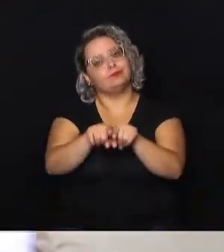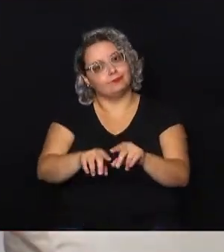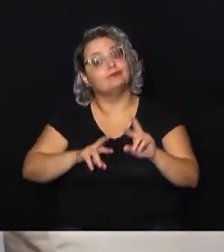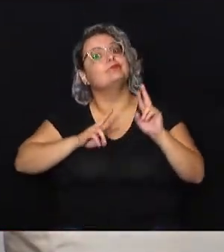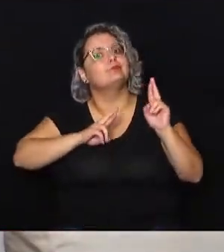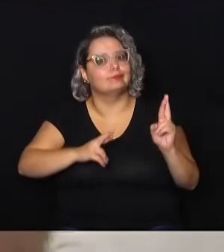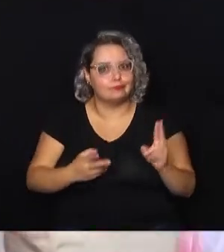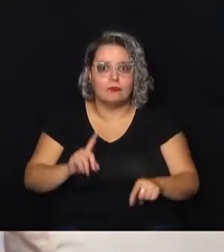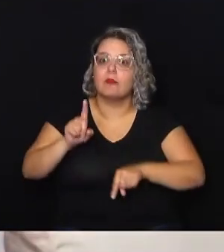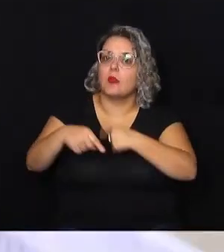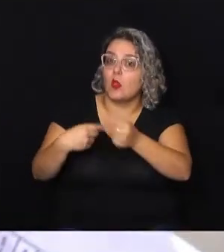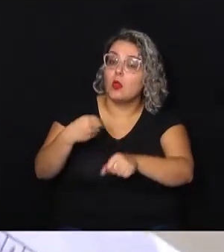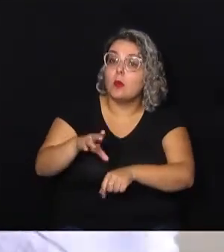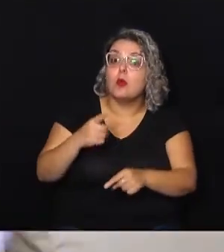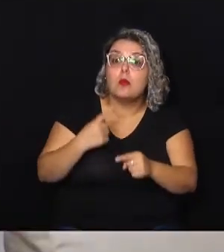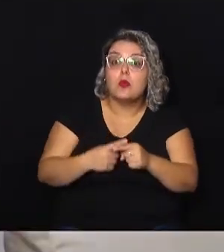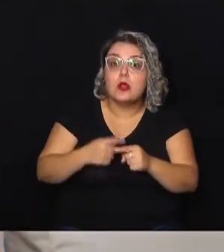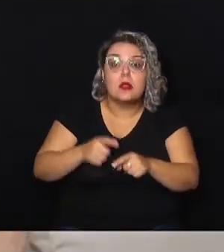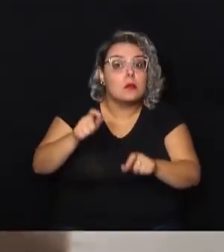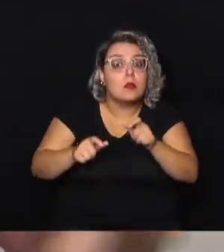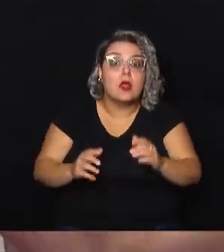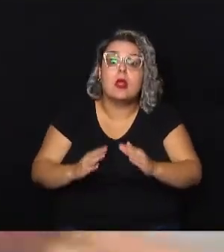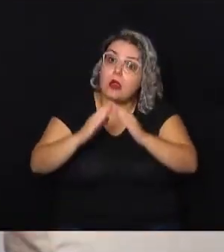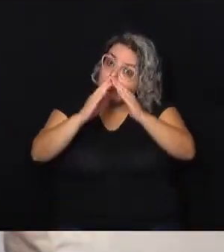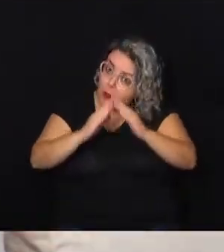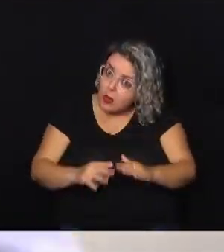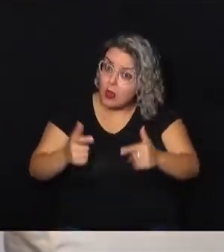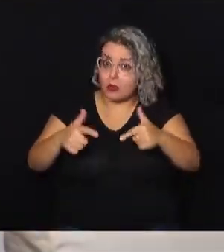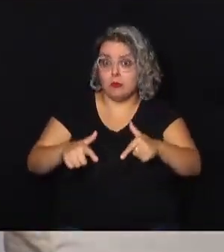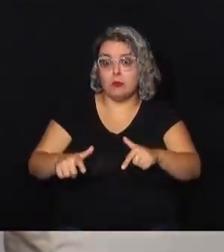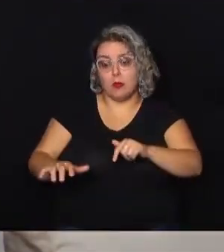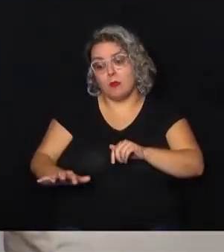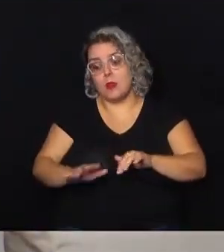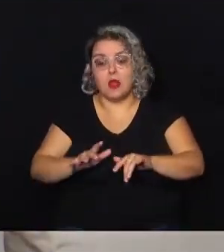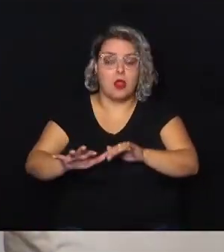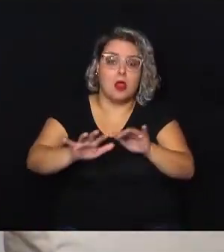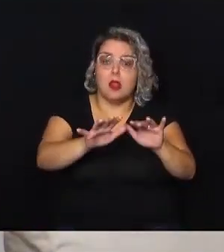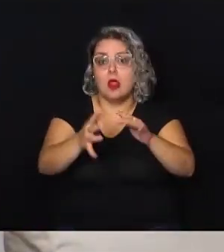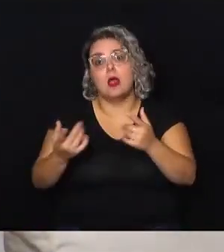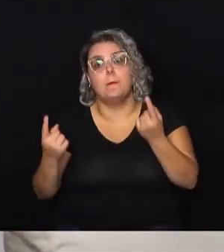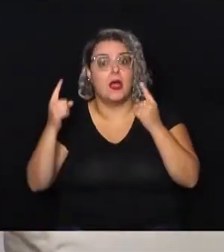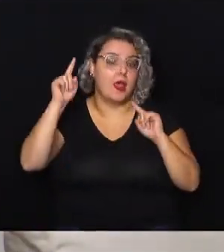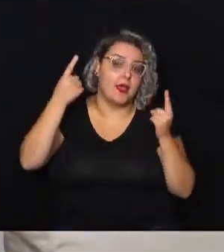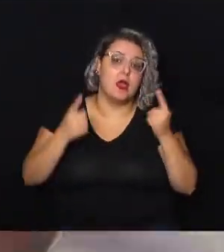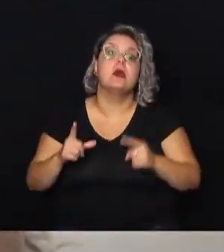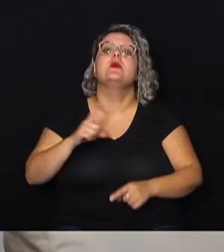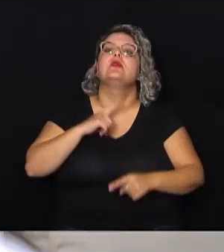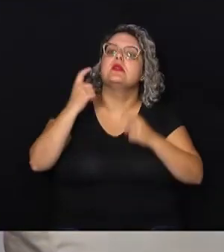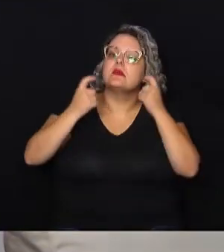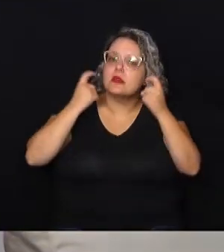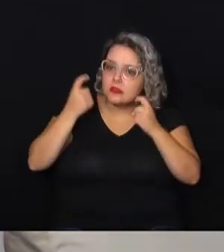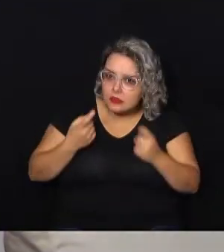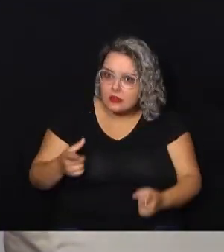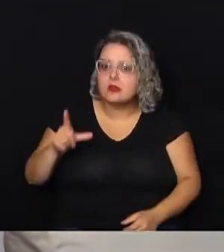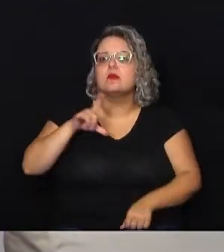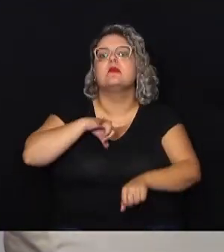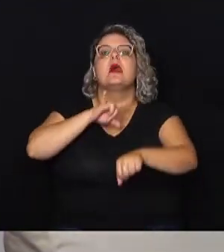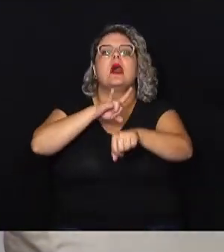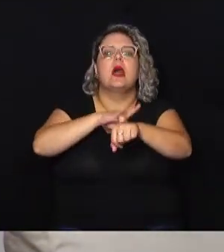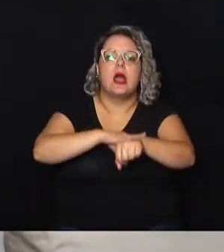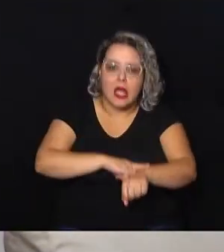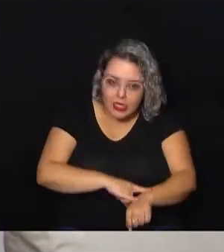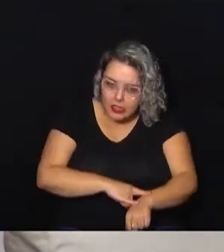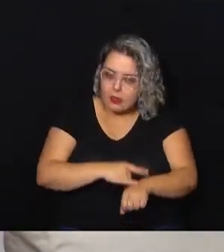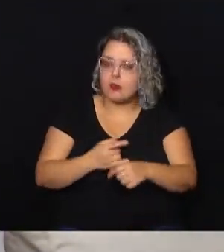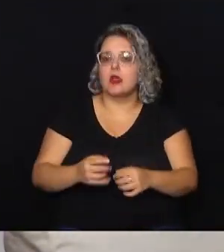dica, né? Porque tem gente que mora nesse lugar onde a gente está ao lado. Então, a gente teve essa preocupação e vai ter banheiro químico